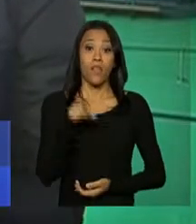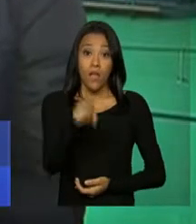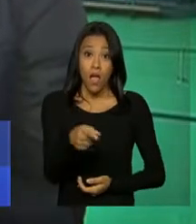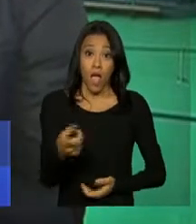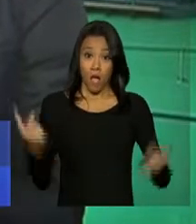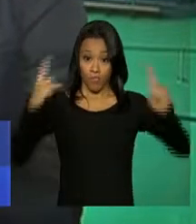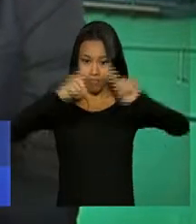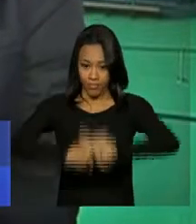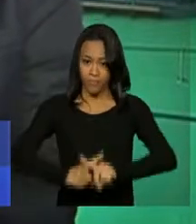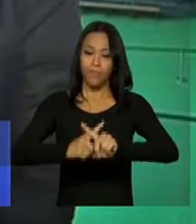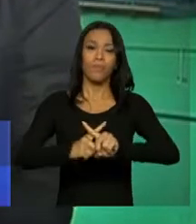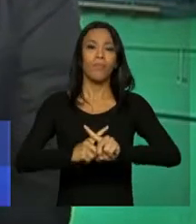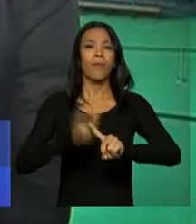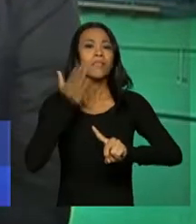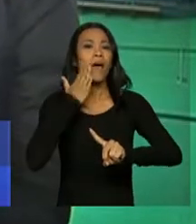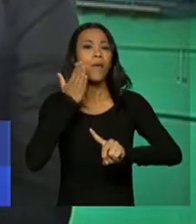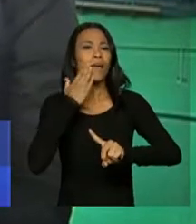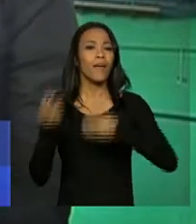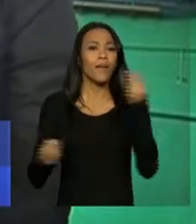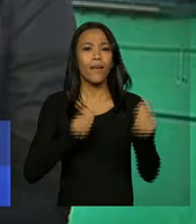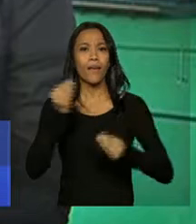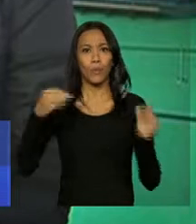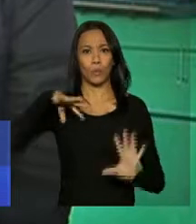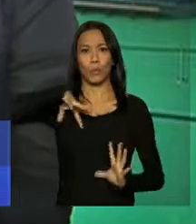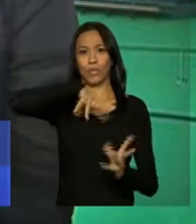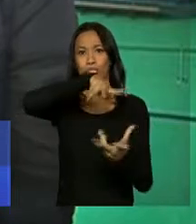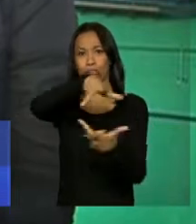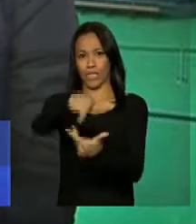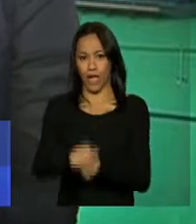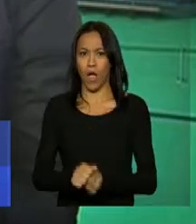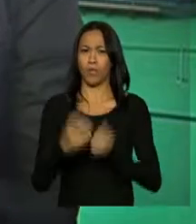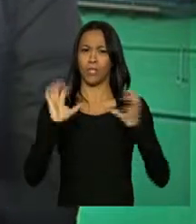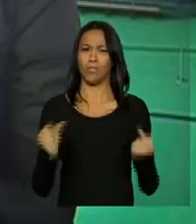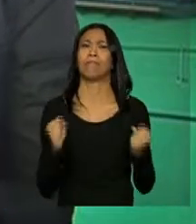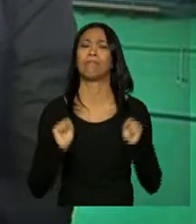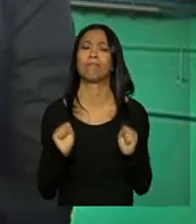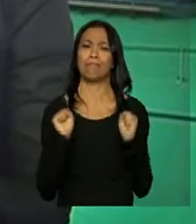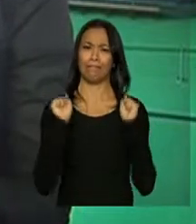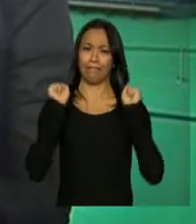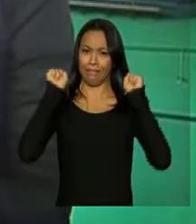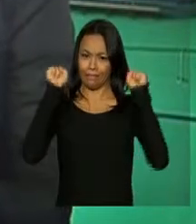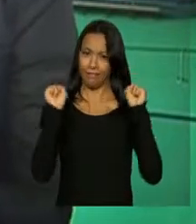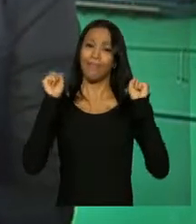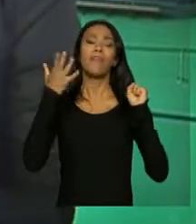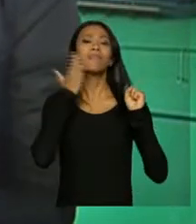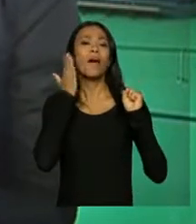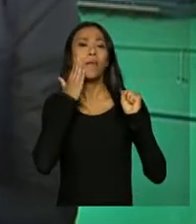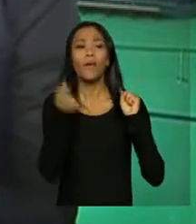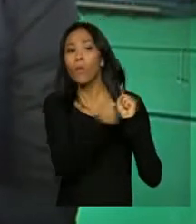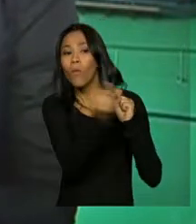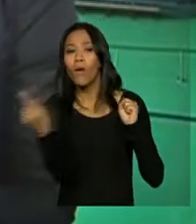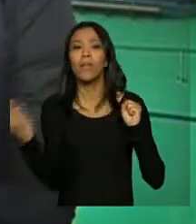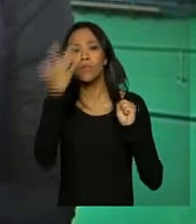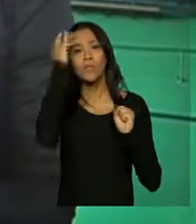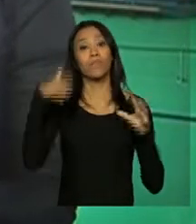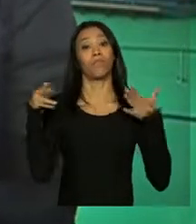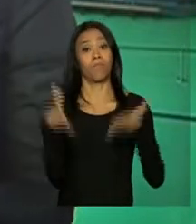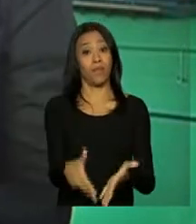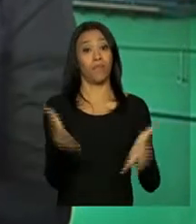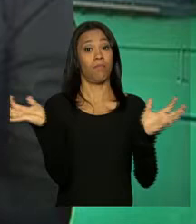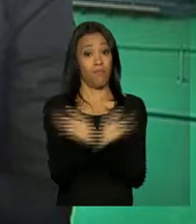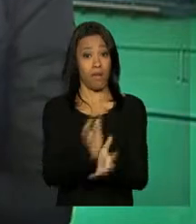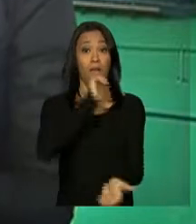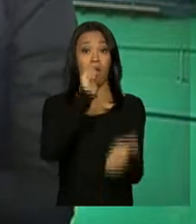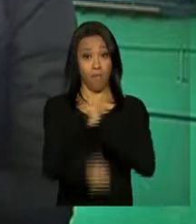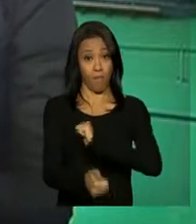disputa conta para a colocação no ranking internacional de halterofilismo que define os atletas que vão participar dos Jogos Paraolímpicos